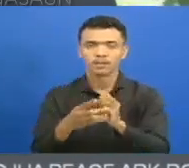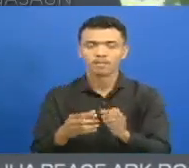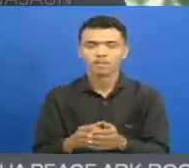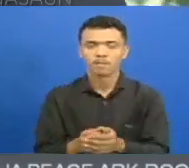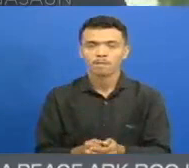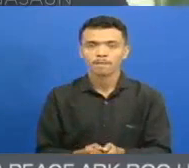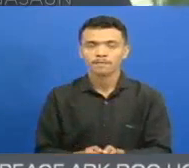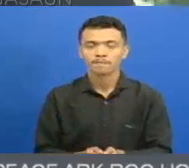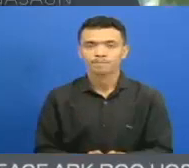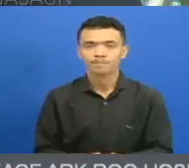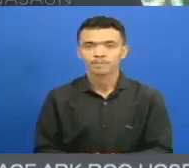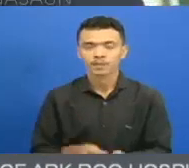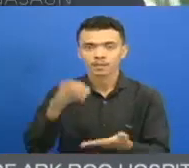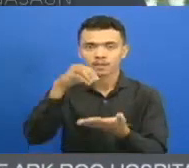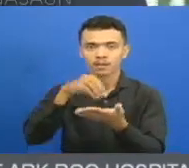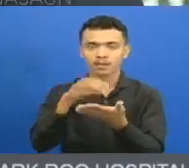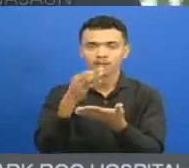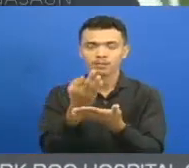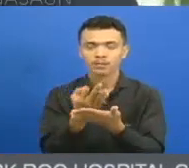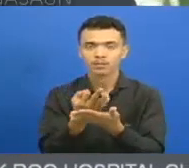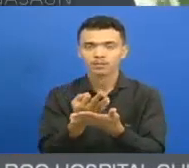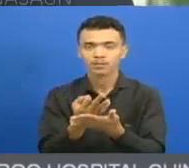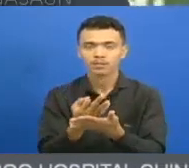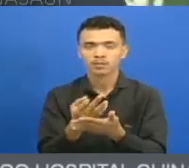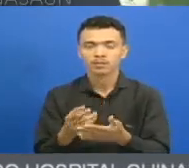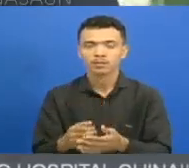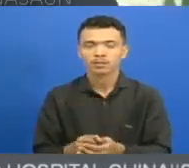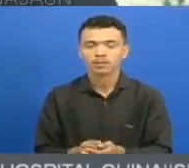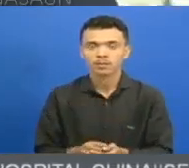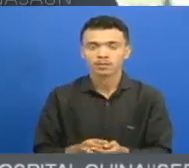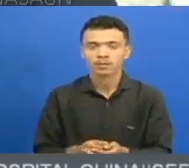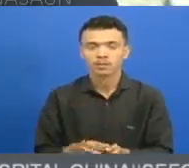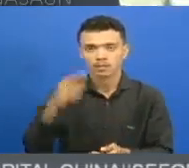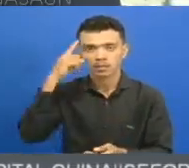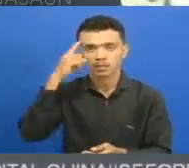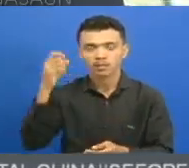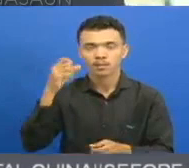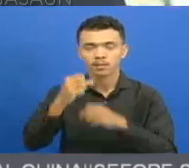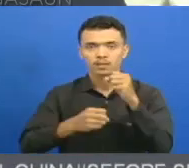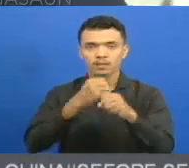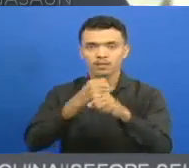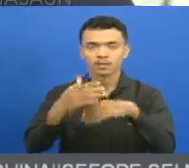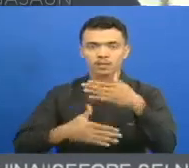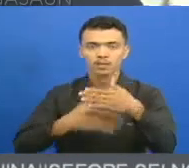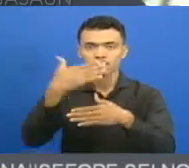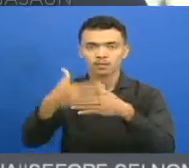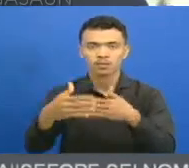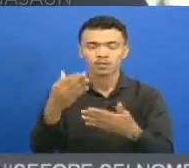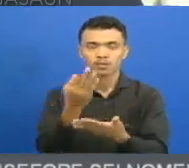que estamos na mesma, está o osso, mas na hora, né, Matina, né, tal maneira, tá? Tira hoje mais o orçamento da